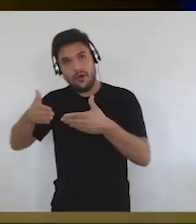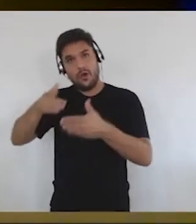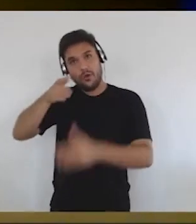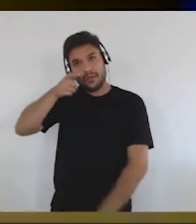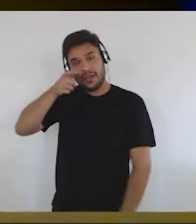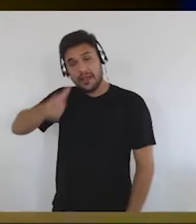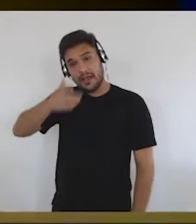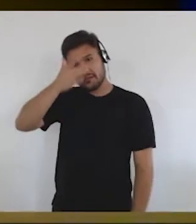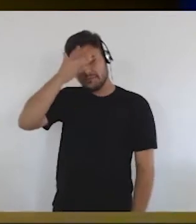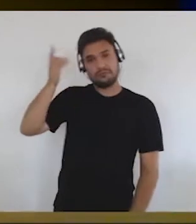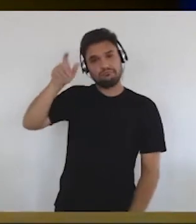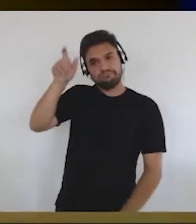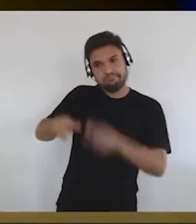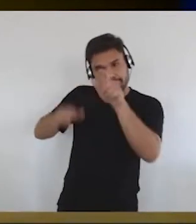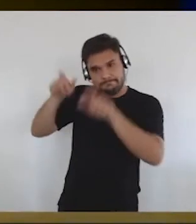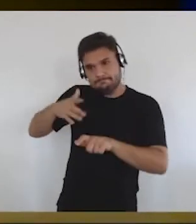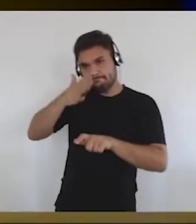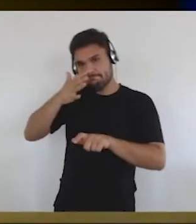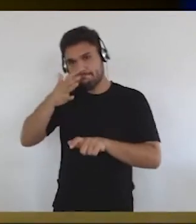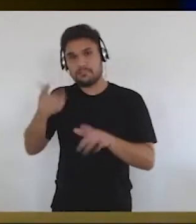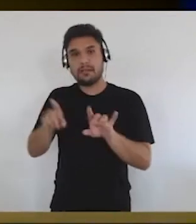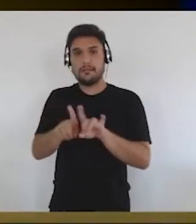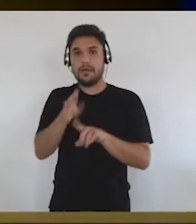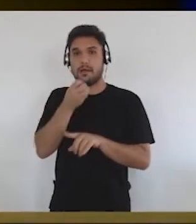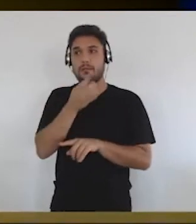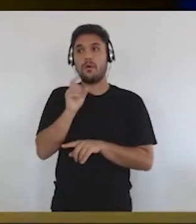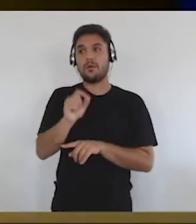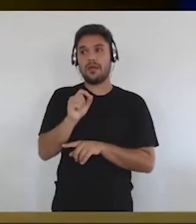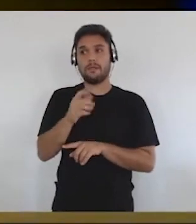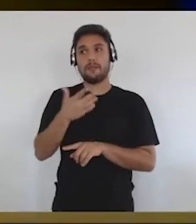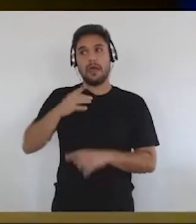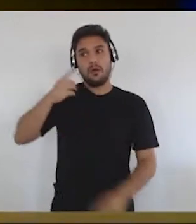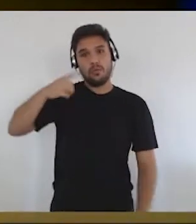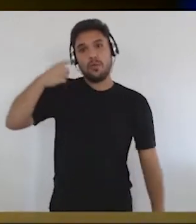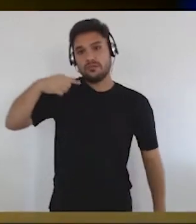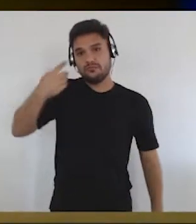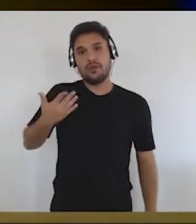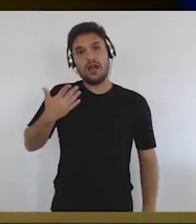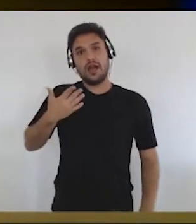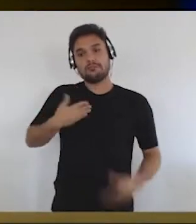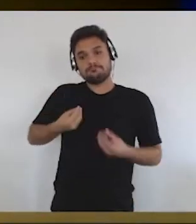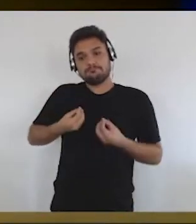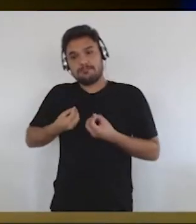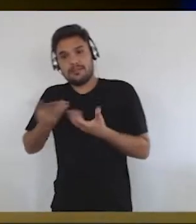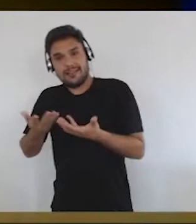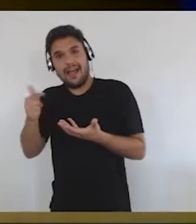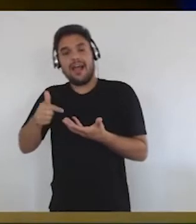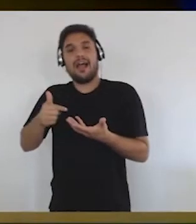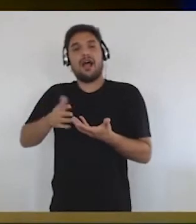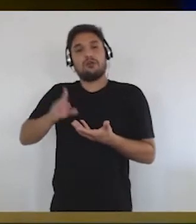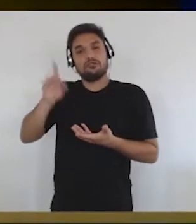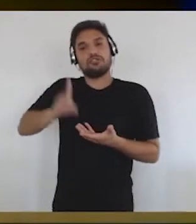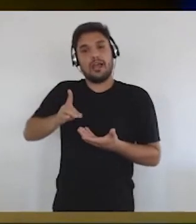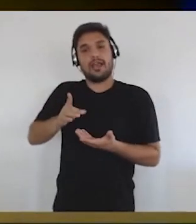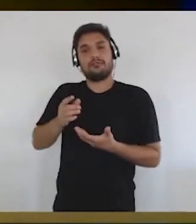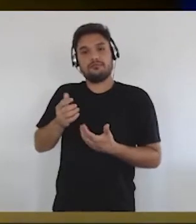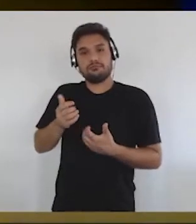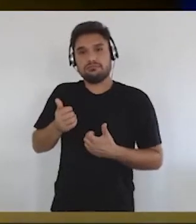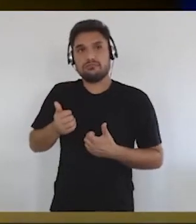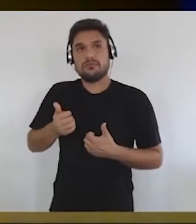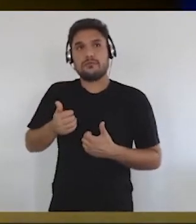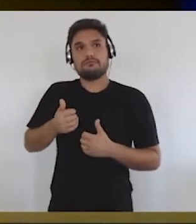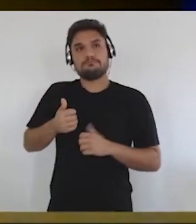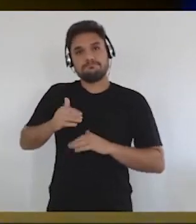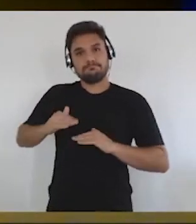sendo assistido, é que o legislador entendeu por bem conferir aos advogados os instrumentos de contrapeso face aos possíveis